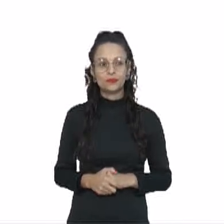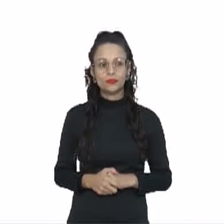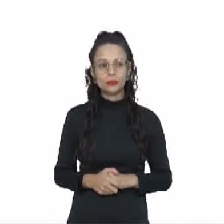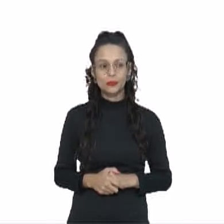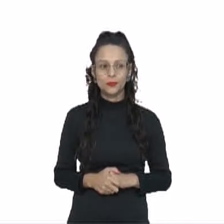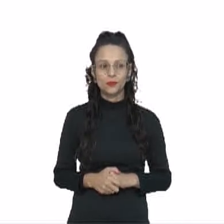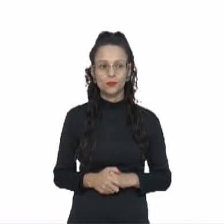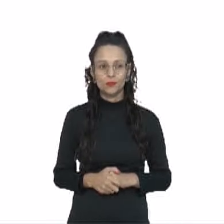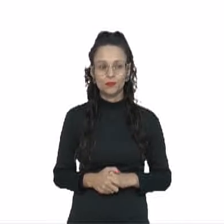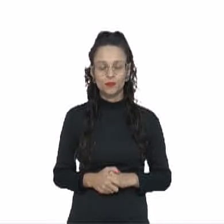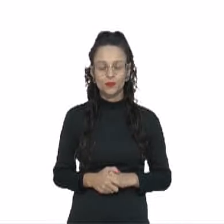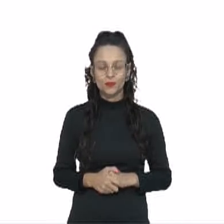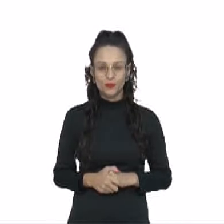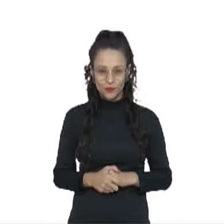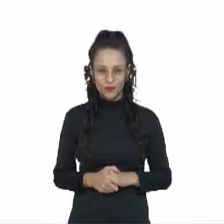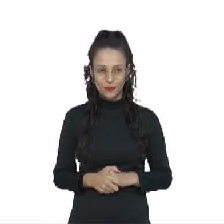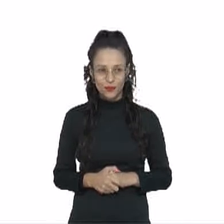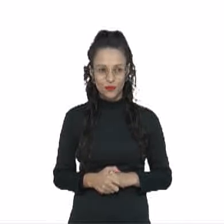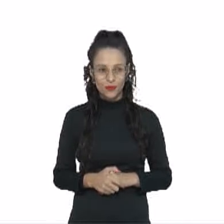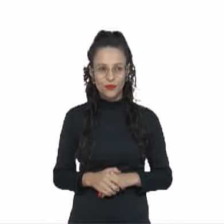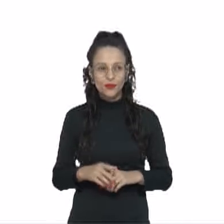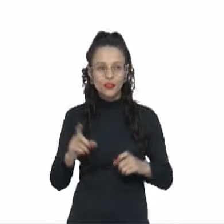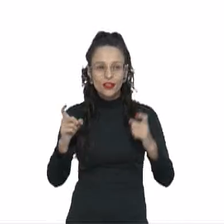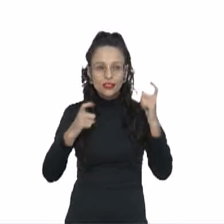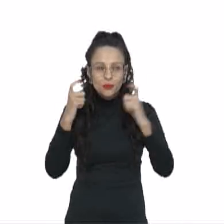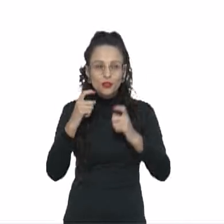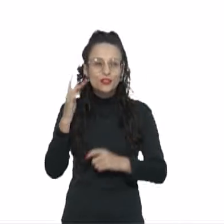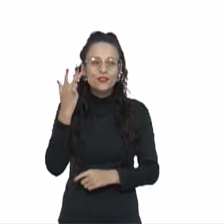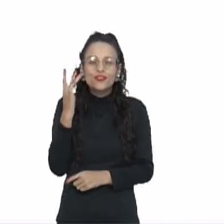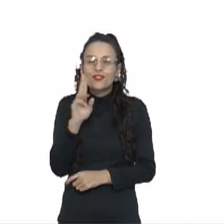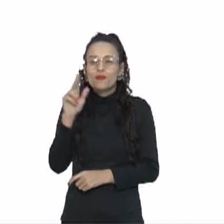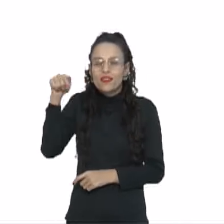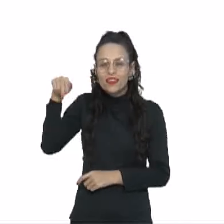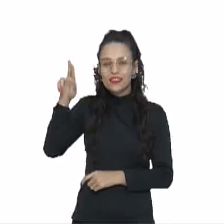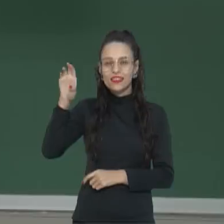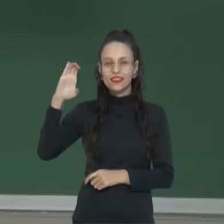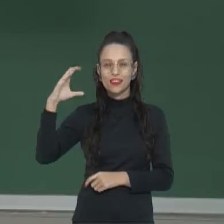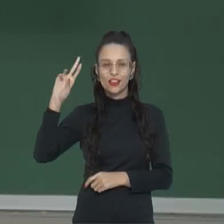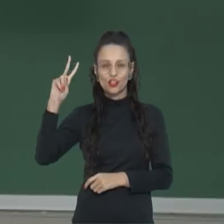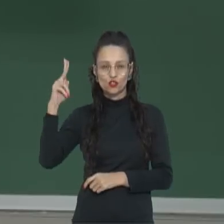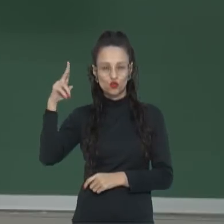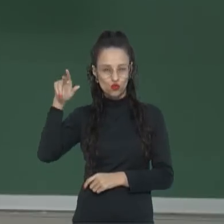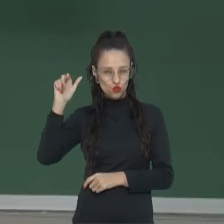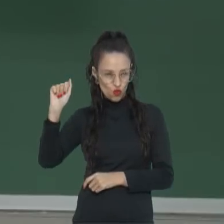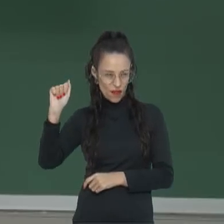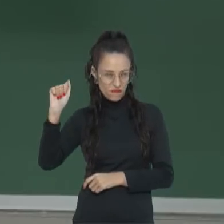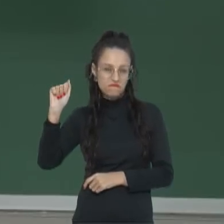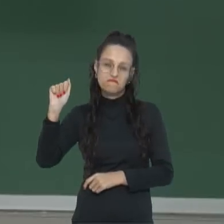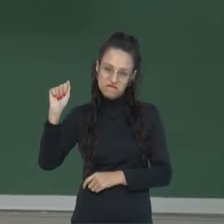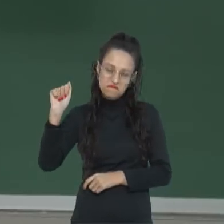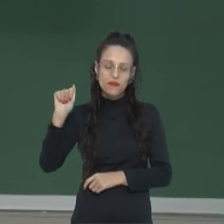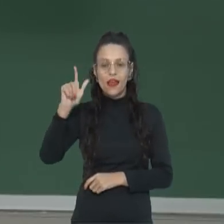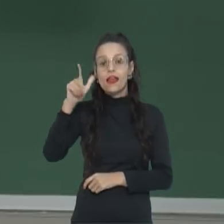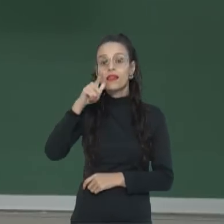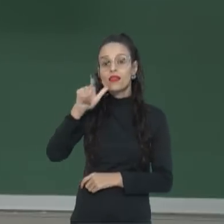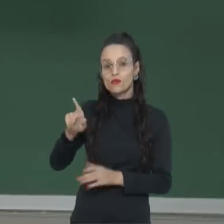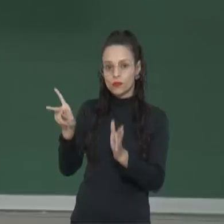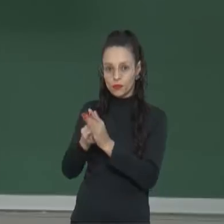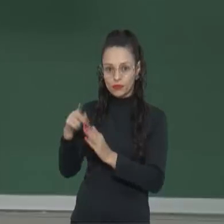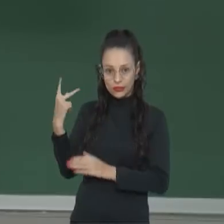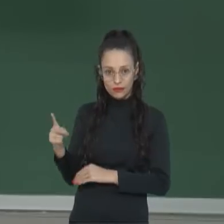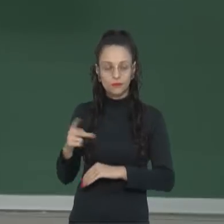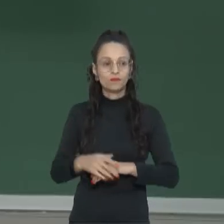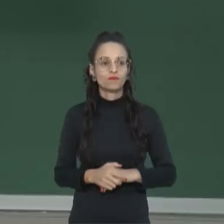Quechua, ou Quechua. Não se preocupem, eu também não sei. Como se traduz isso? Quechua é a língua dos